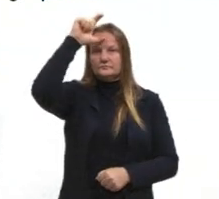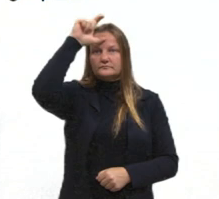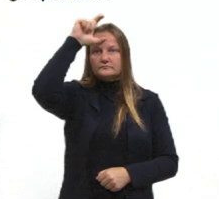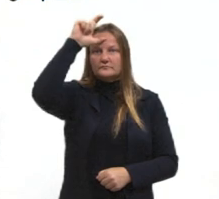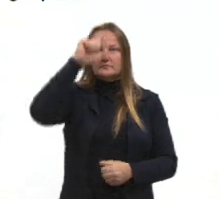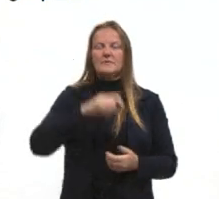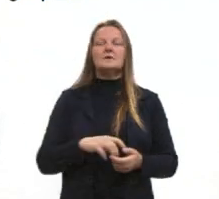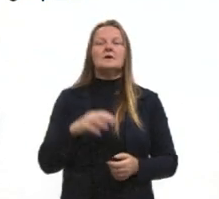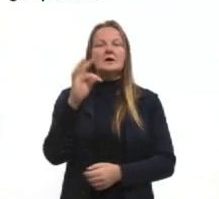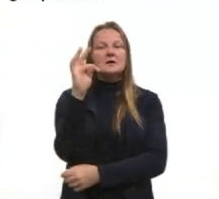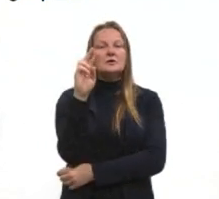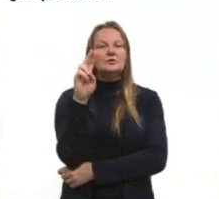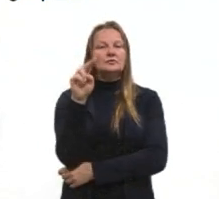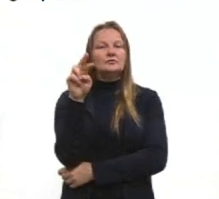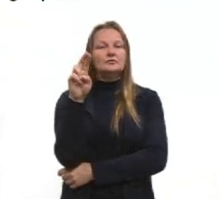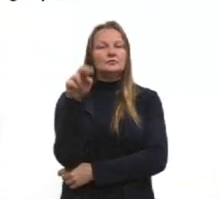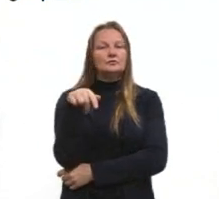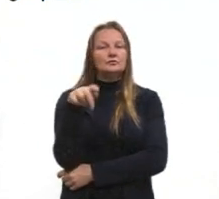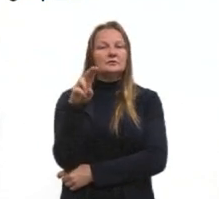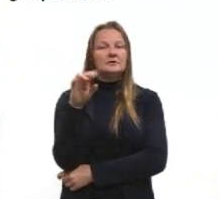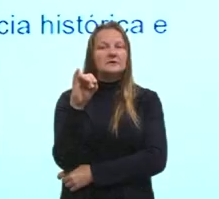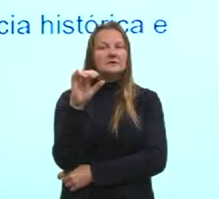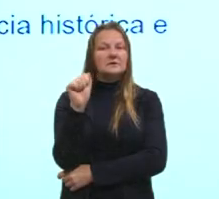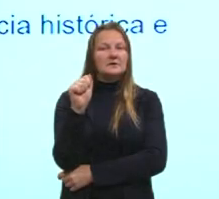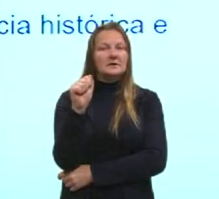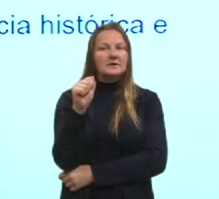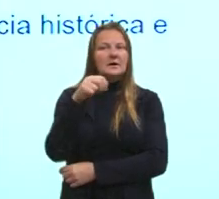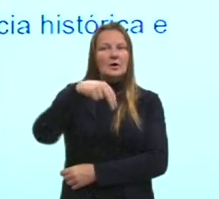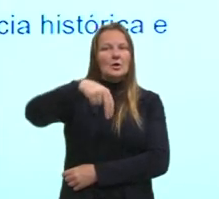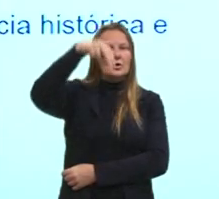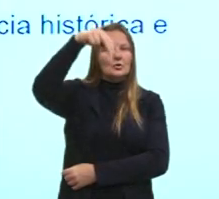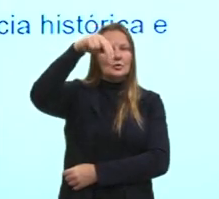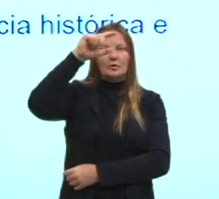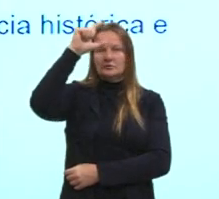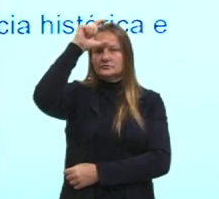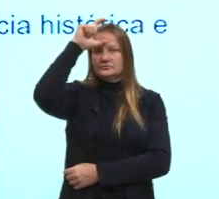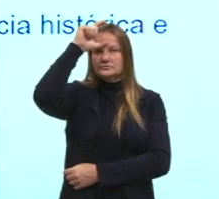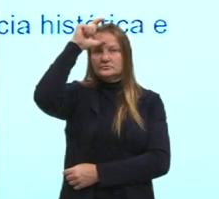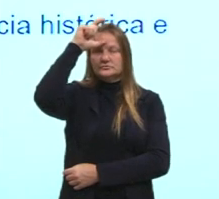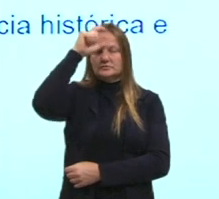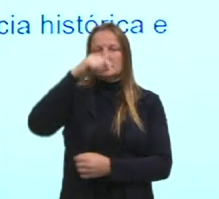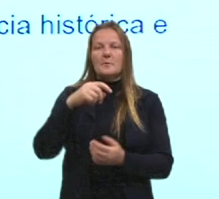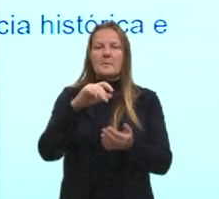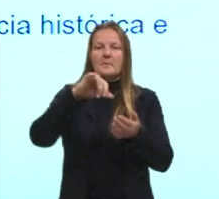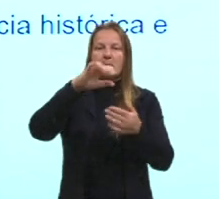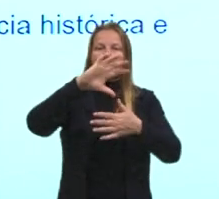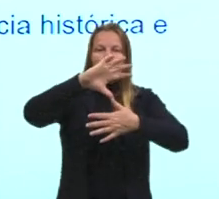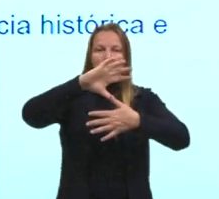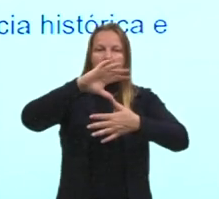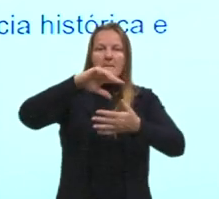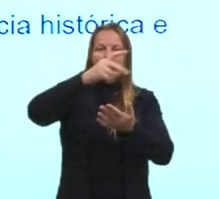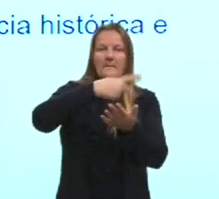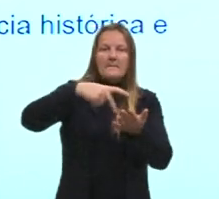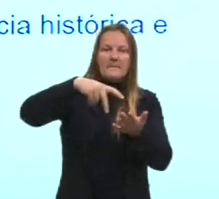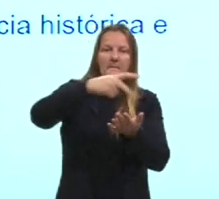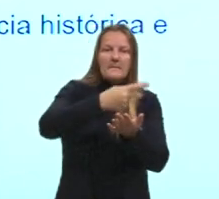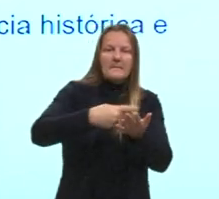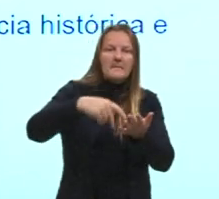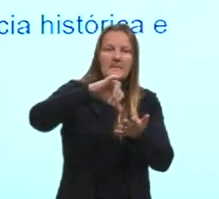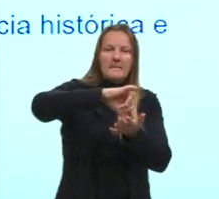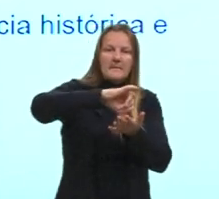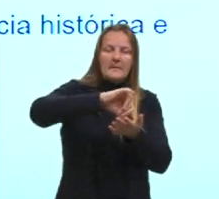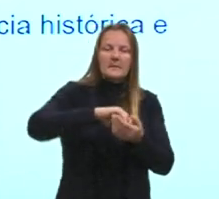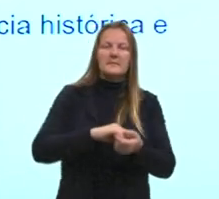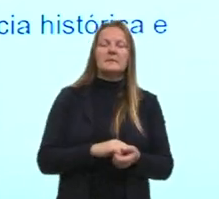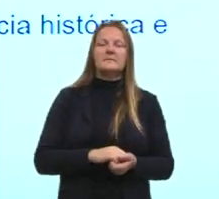que é a parte bem mais ao norte aqui né vai aparecer para vocês né no nosso mapa que já era né a